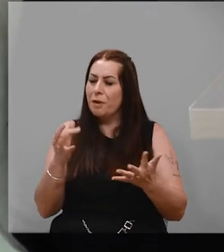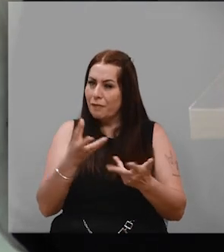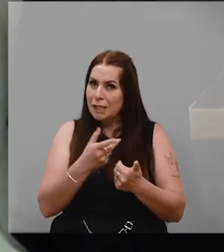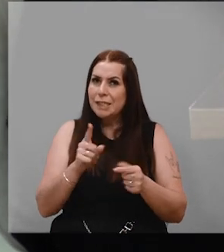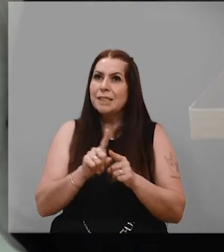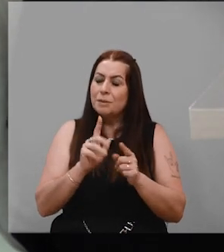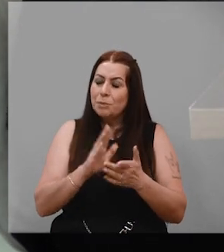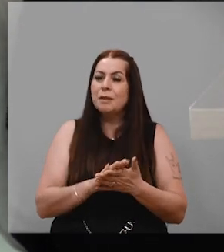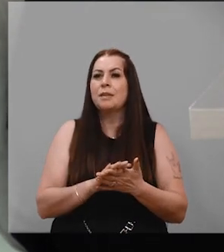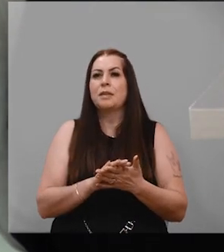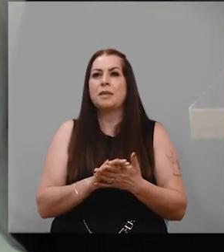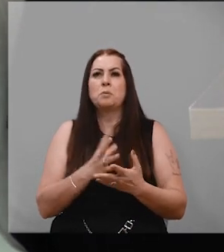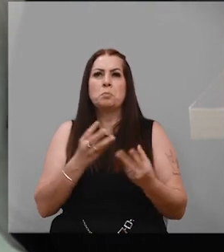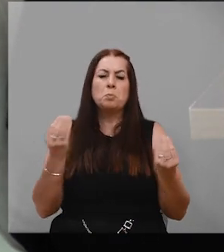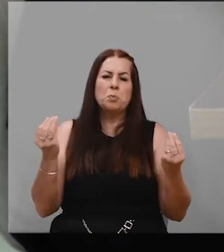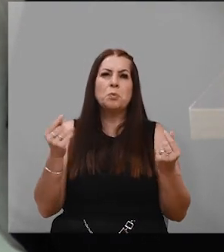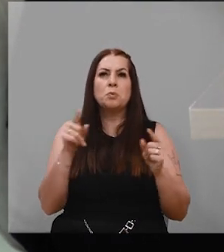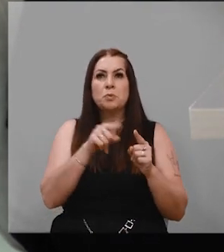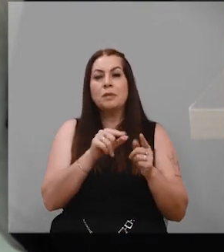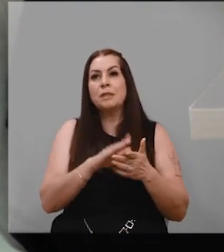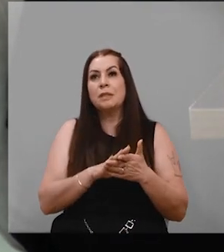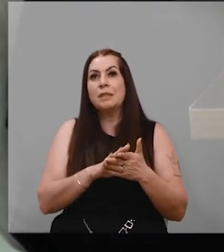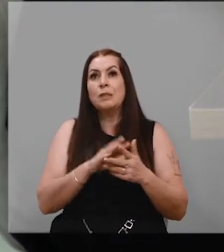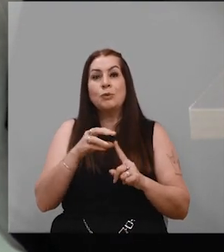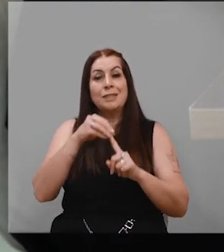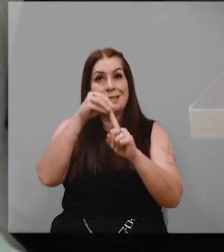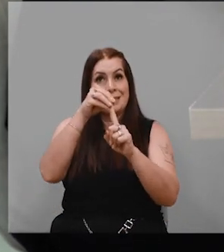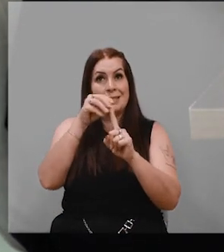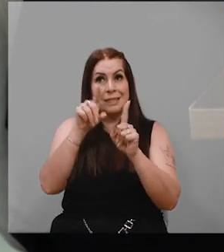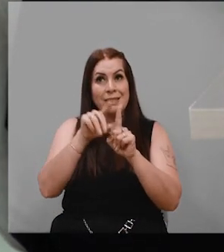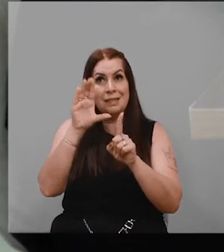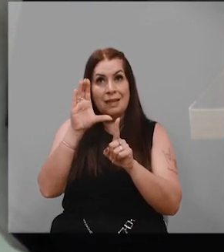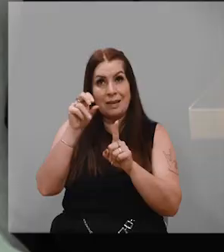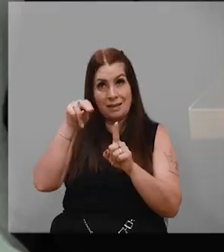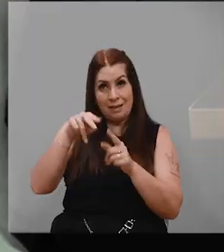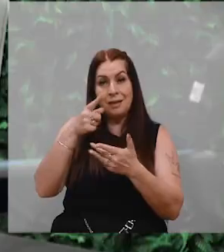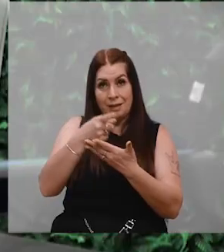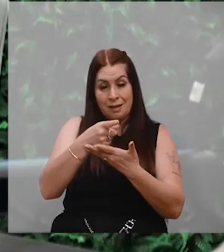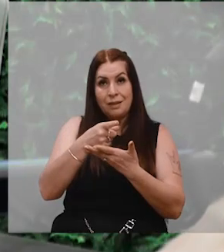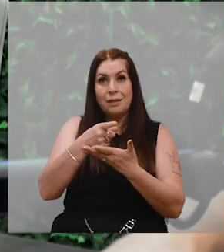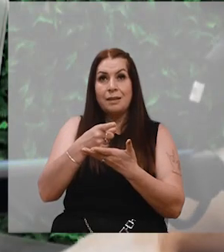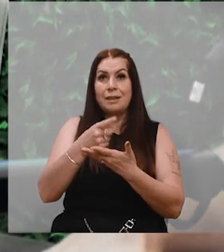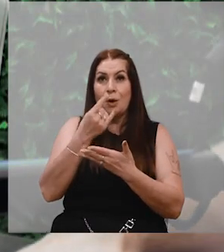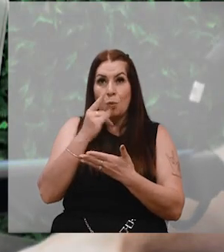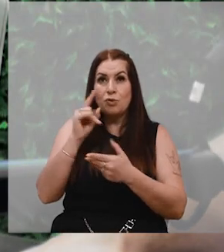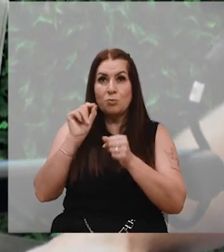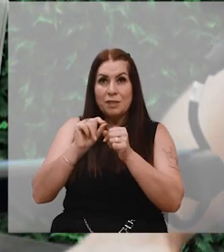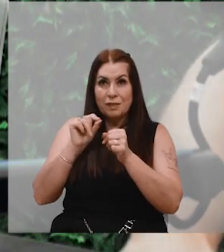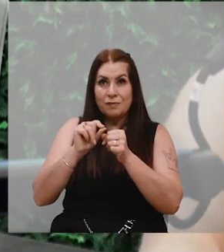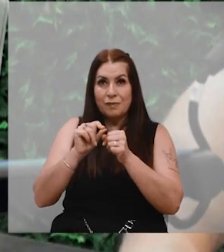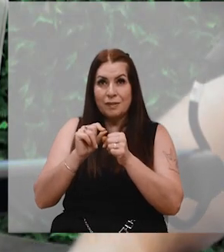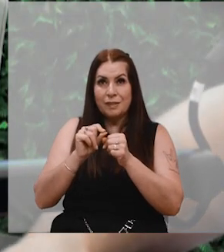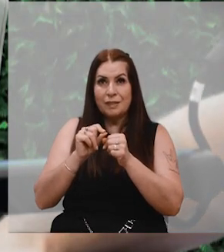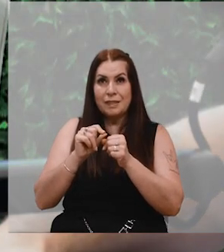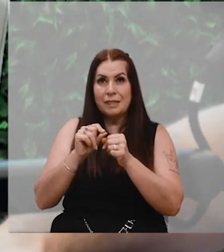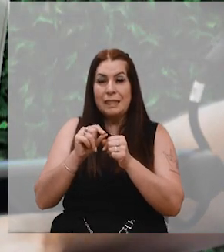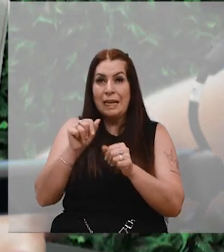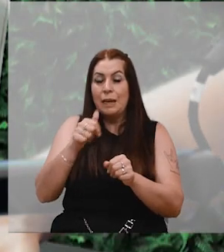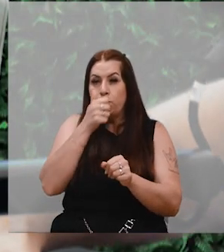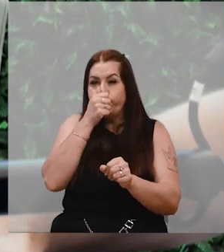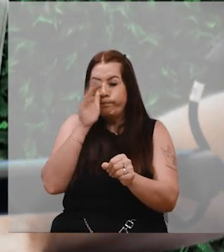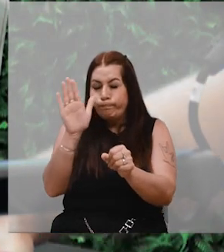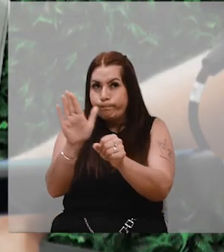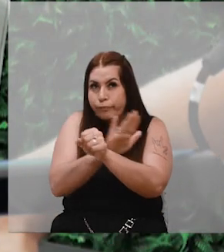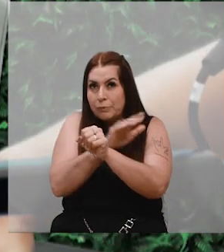Fantástica, né? Teve tantos outros, mas eu destaco realmente do CAN. E a última que a gente fez, que a casa também estava lotada, eu